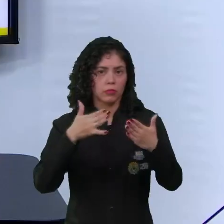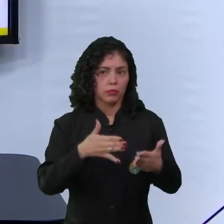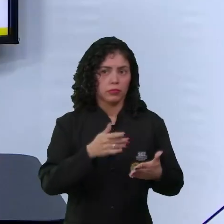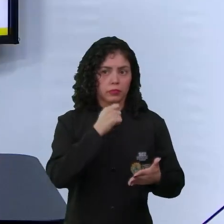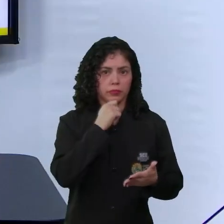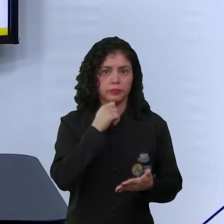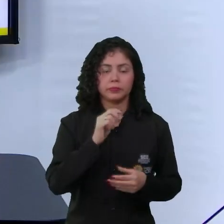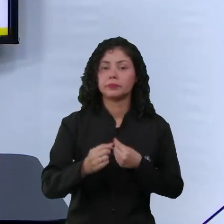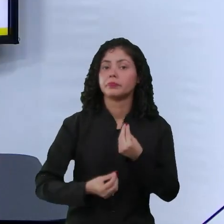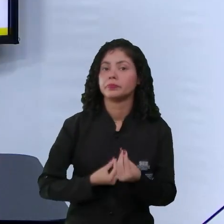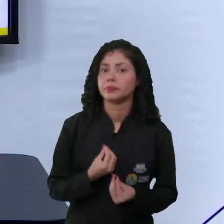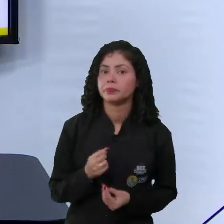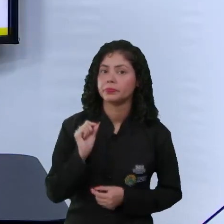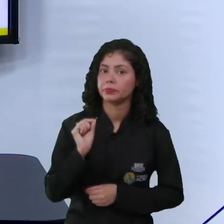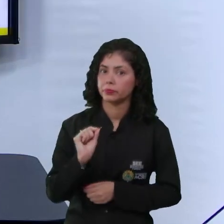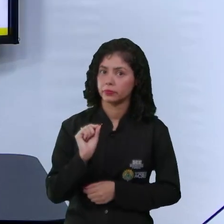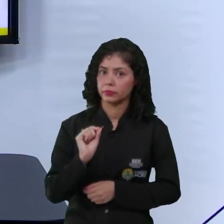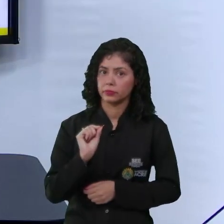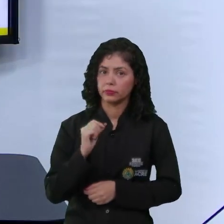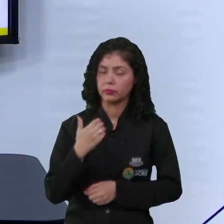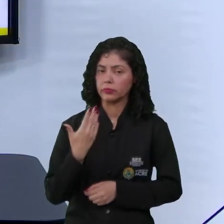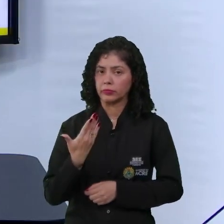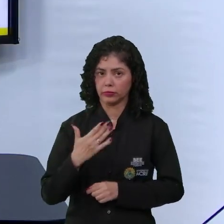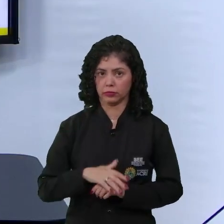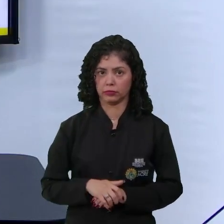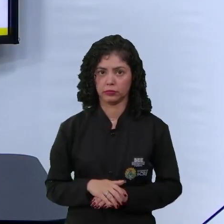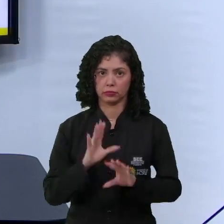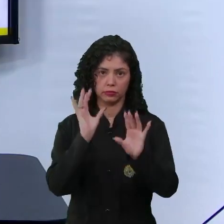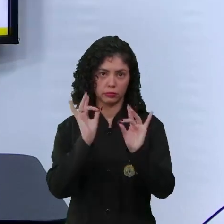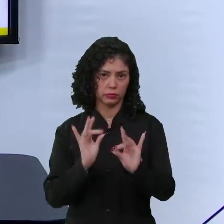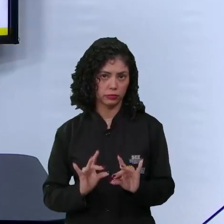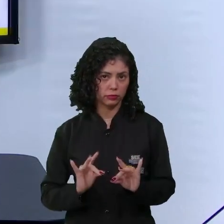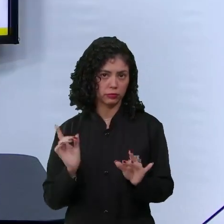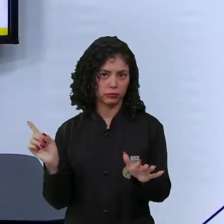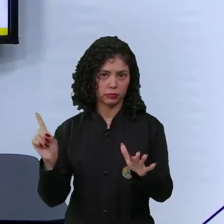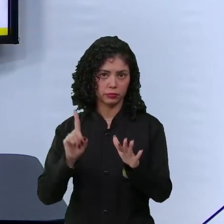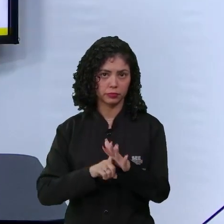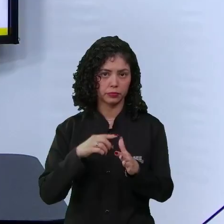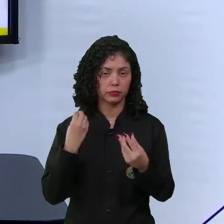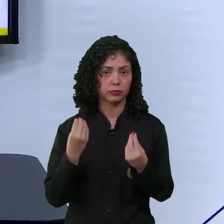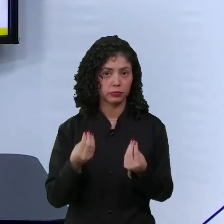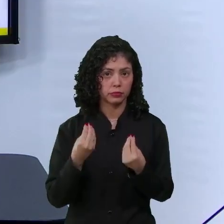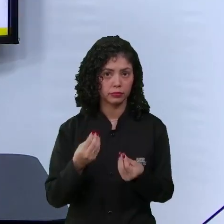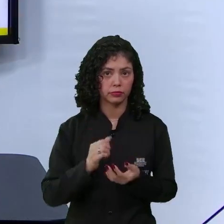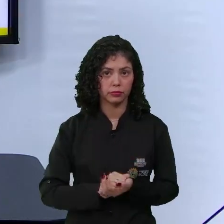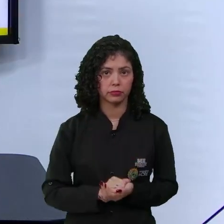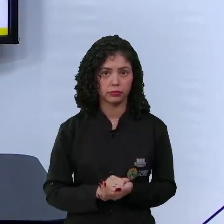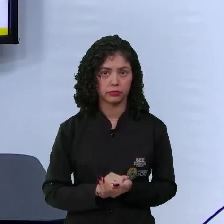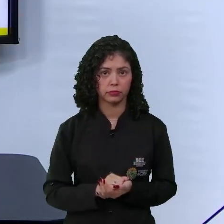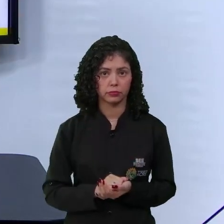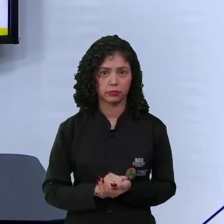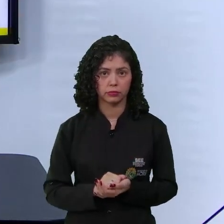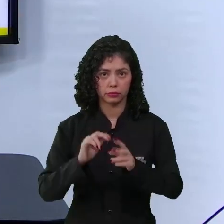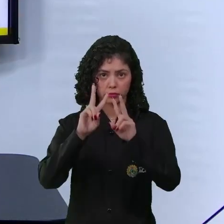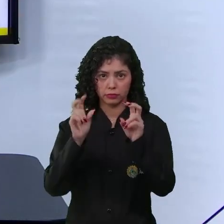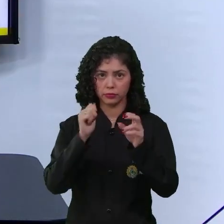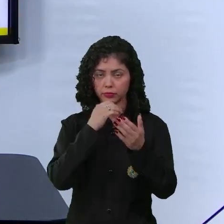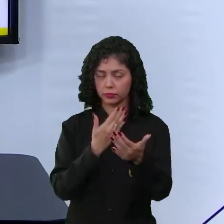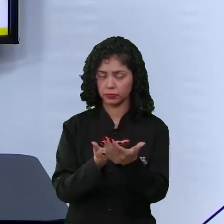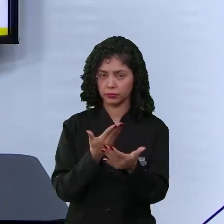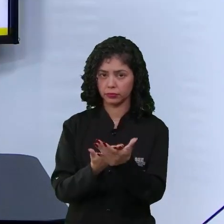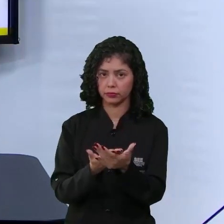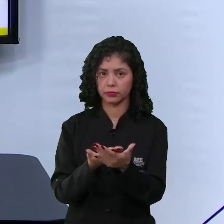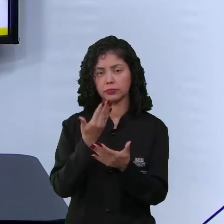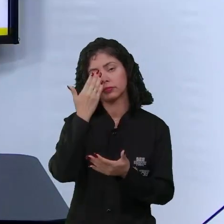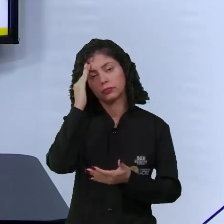Eu danço para quê? Eu danço por quê? A técnica está lá inserida para quê? A gente abordou na aula de hoje, a gente